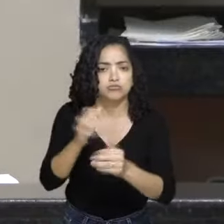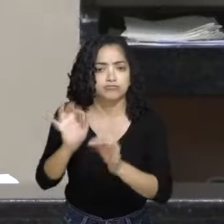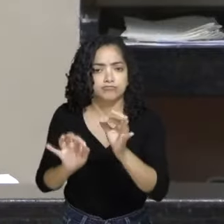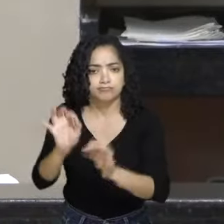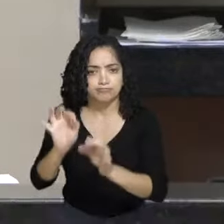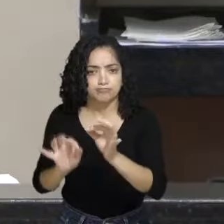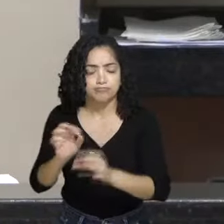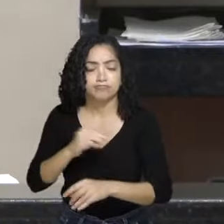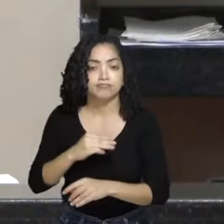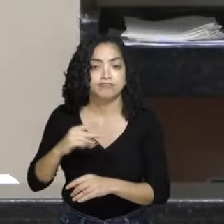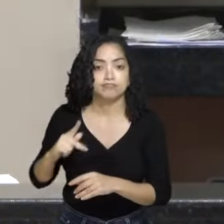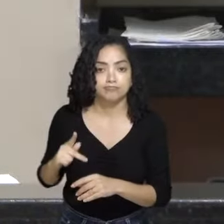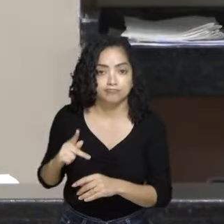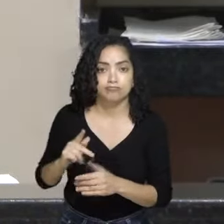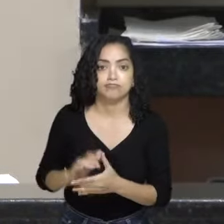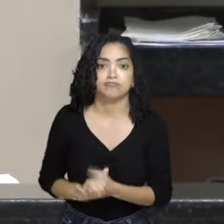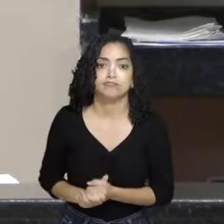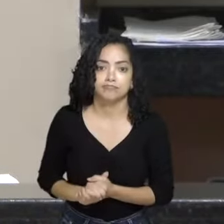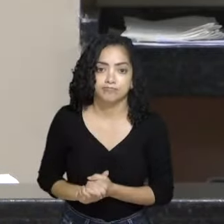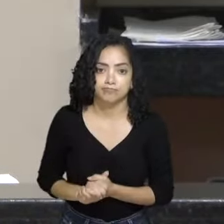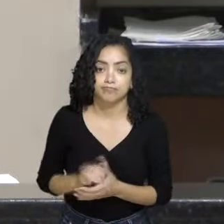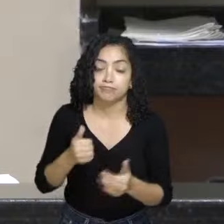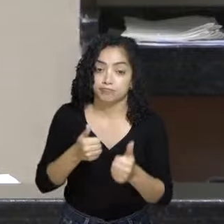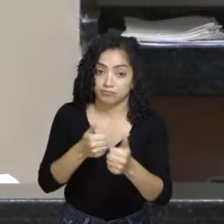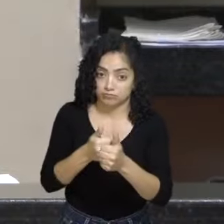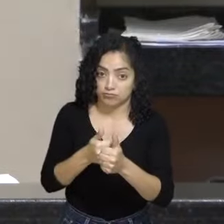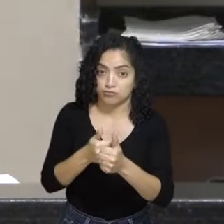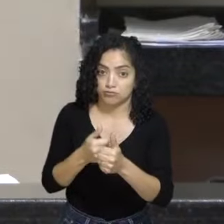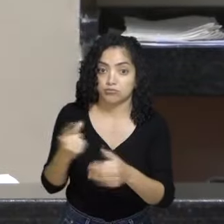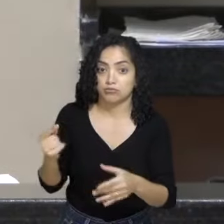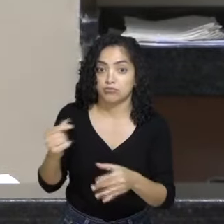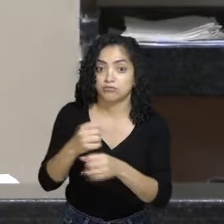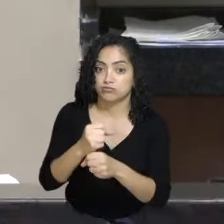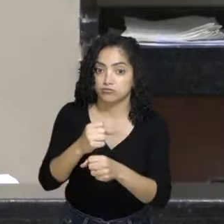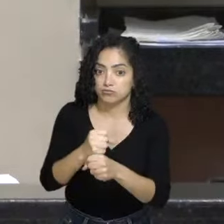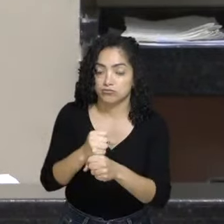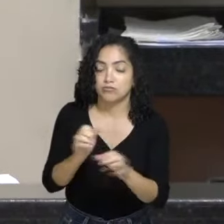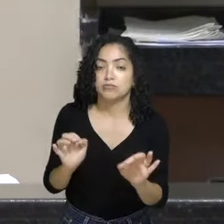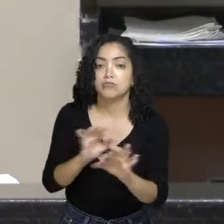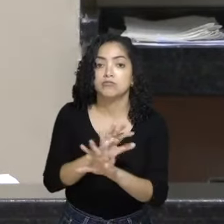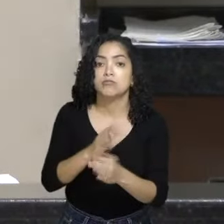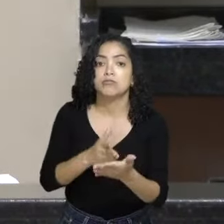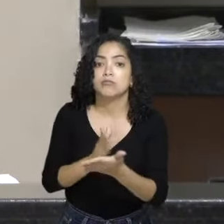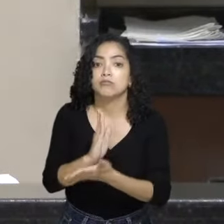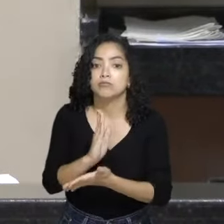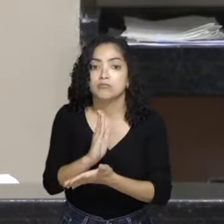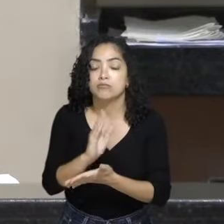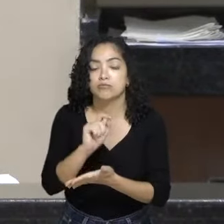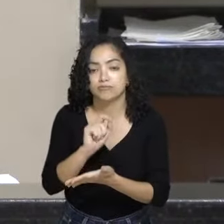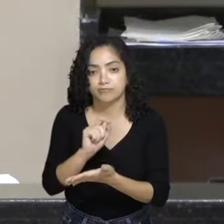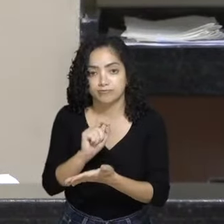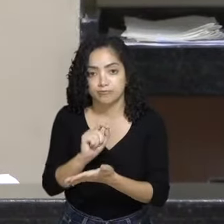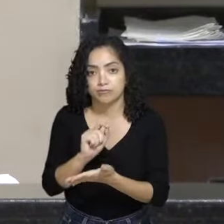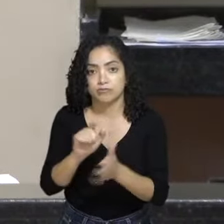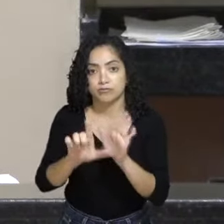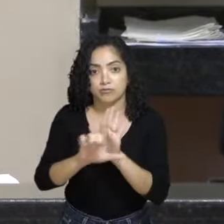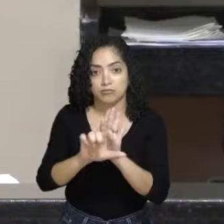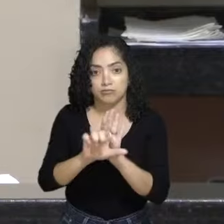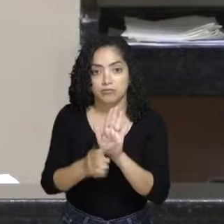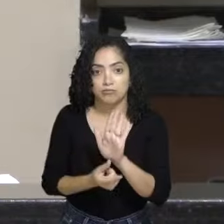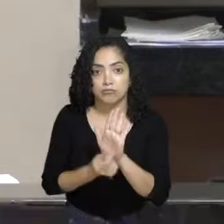Ministério Público e do Tribunal de Contas. No encerramento, aprovamos, como é tradição, a Lei